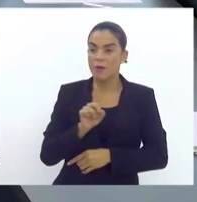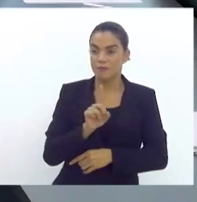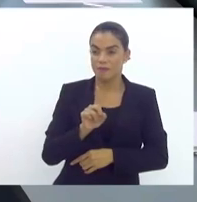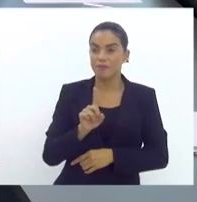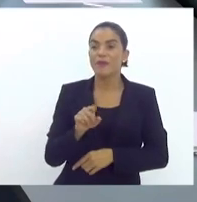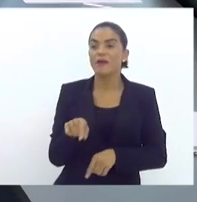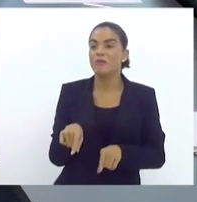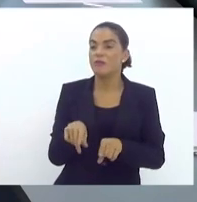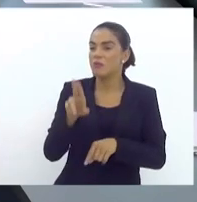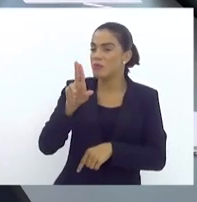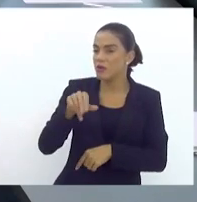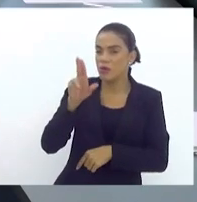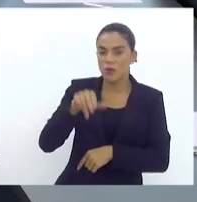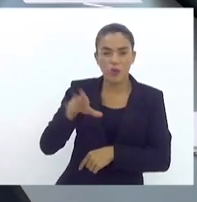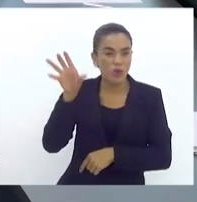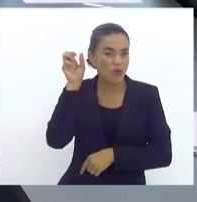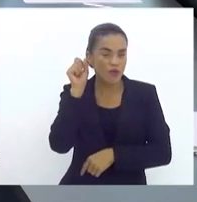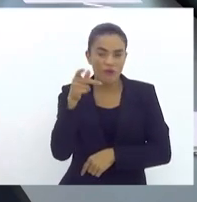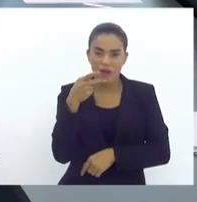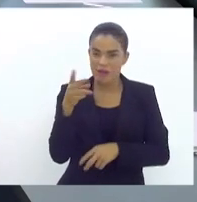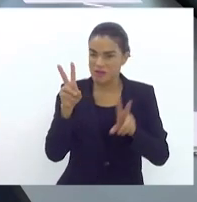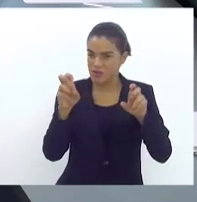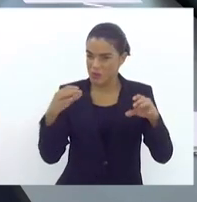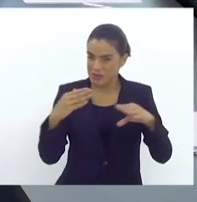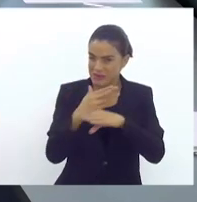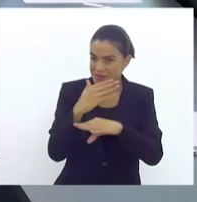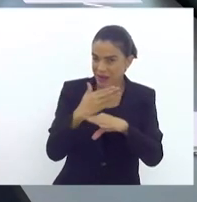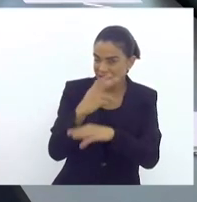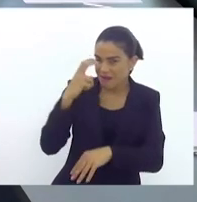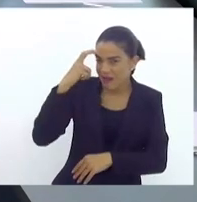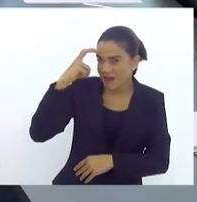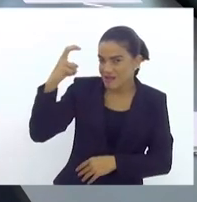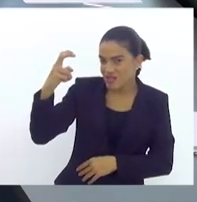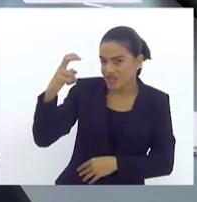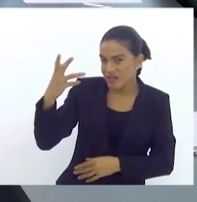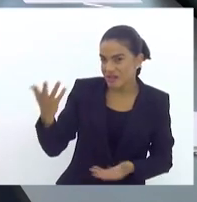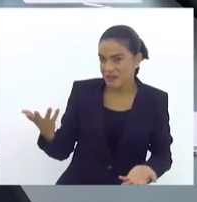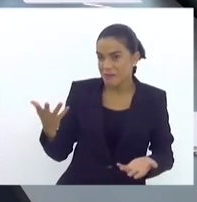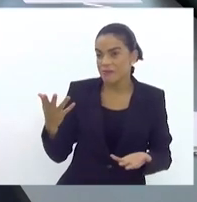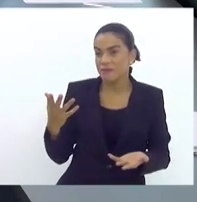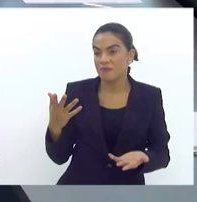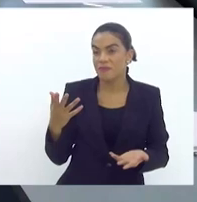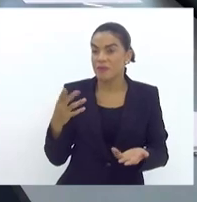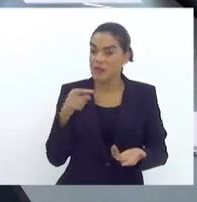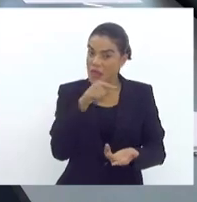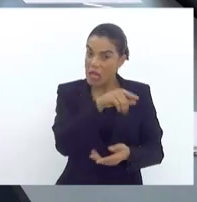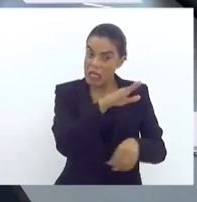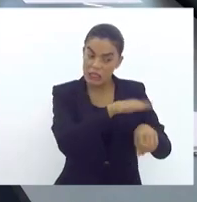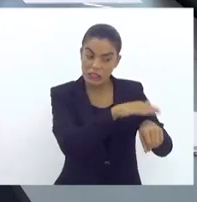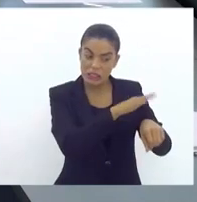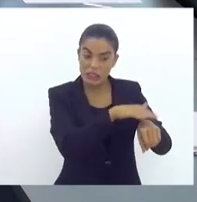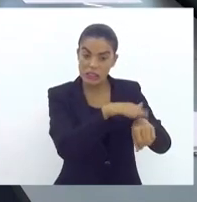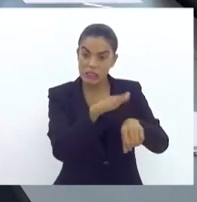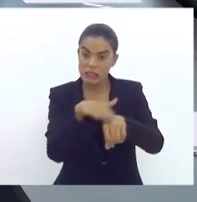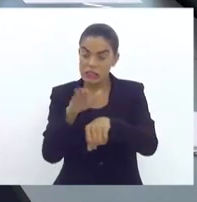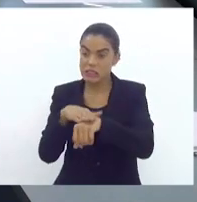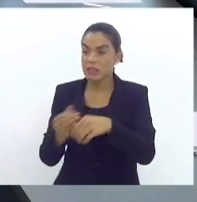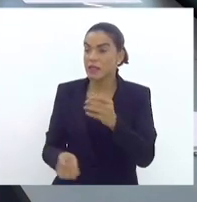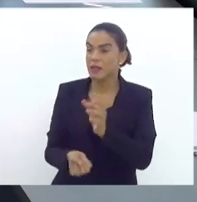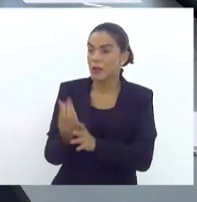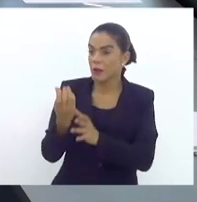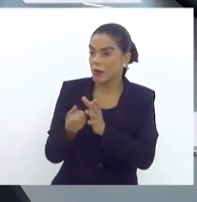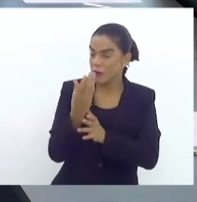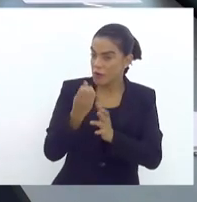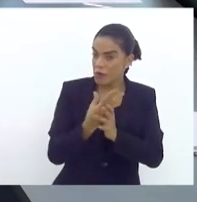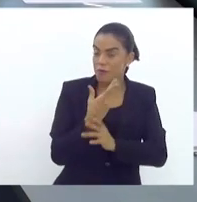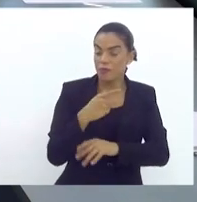tava ali presente ele nunca tinha ouvido falar de cidade inteligente a partir do indivíduo e olha que foi eles que tinham criado né Toda porque